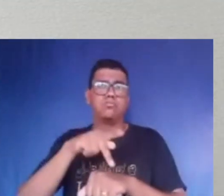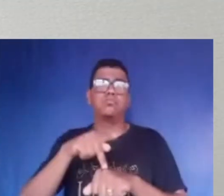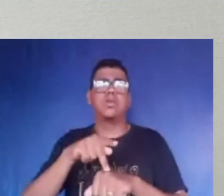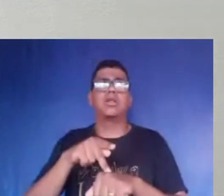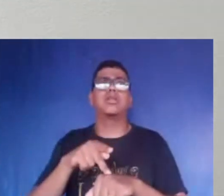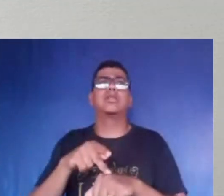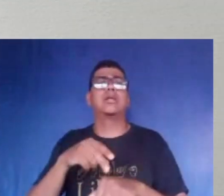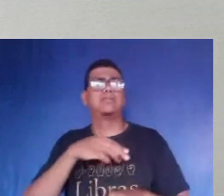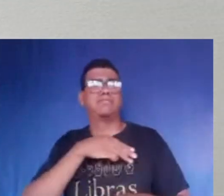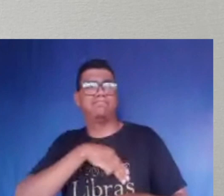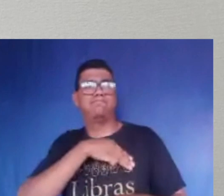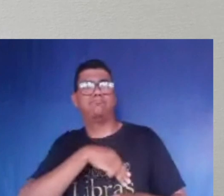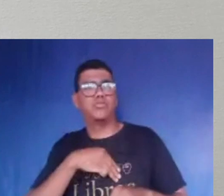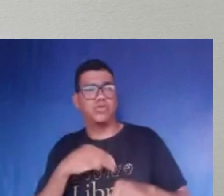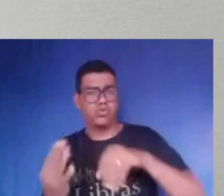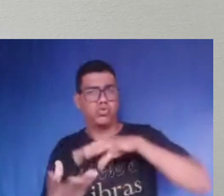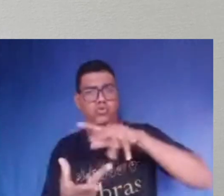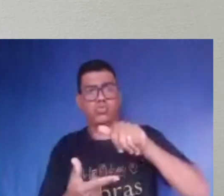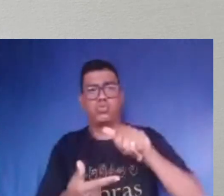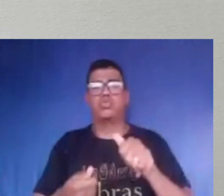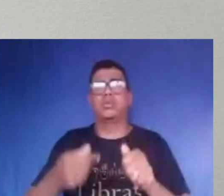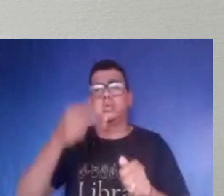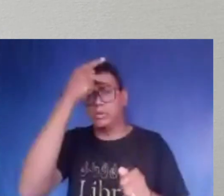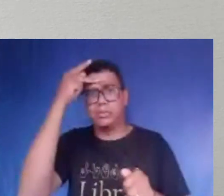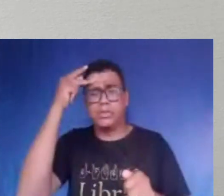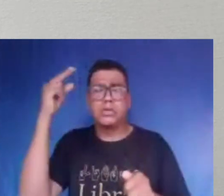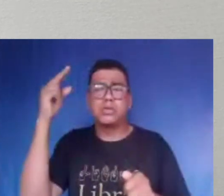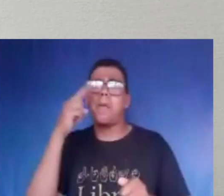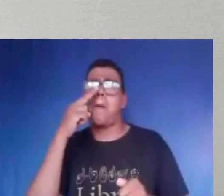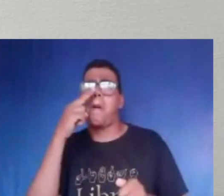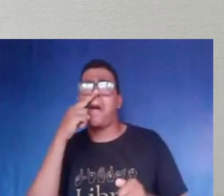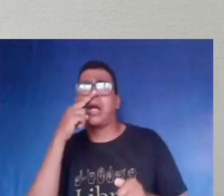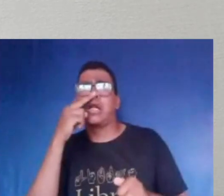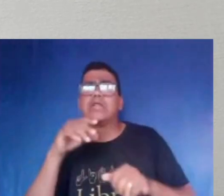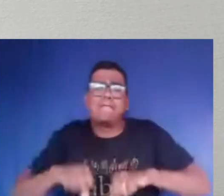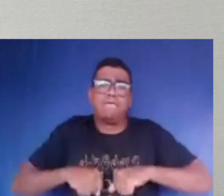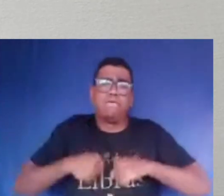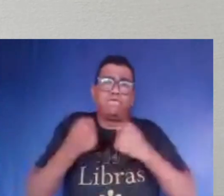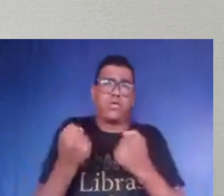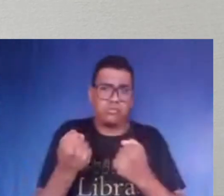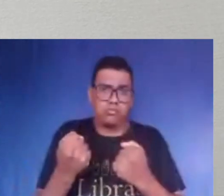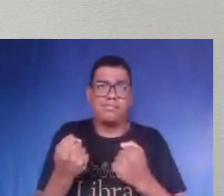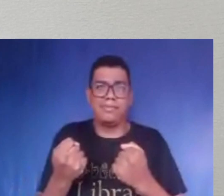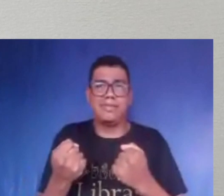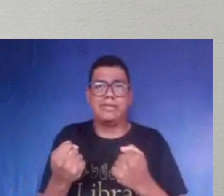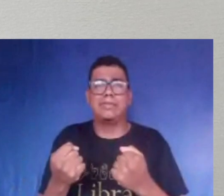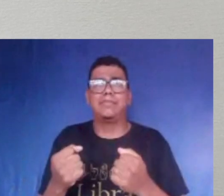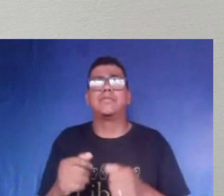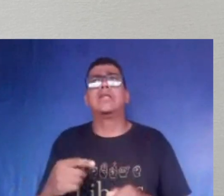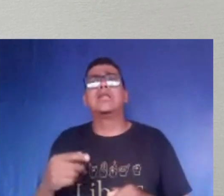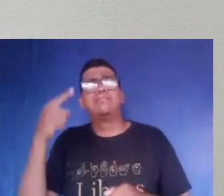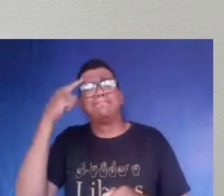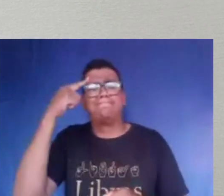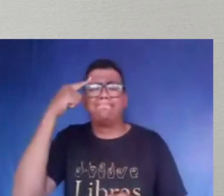que são alvos da campanha de missões mundiais, que são alvos do esforço missionário dos batistas brasileiros, eles estão numa situação um pouco